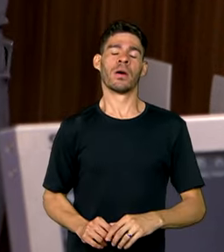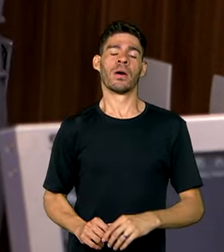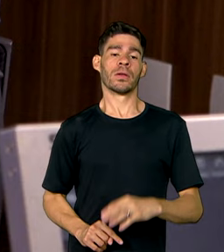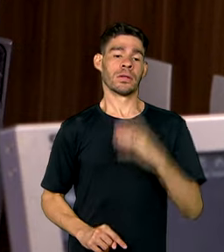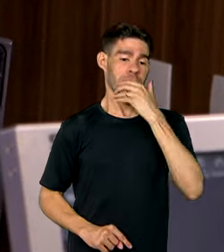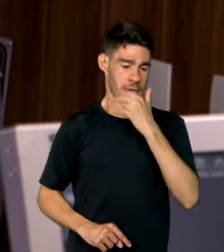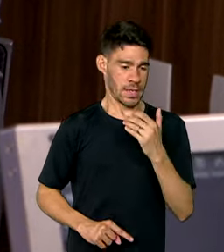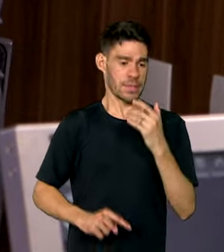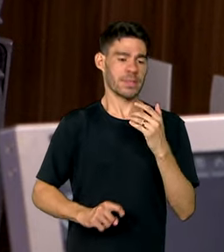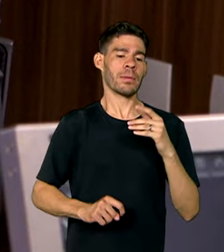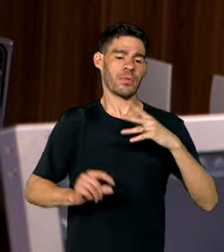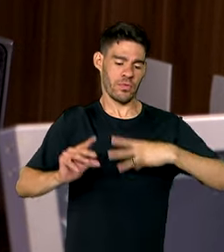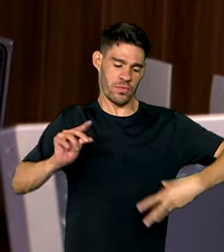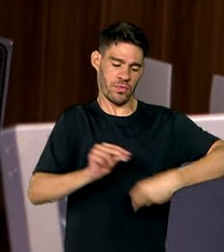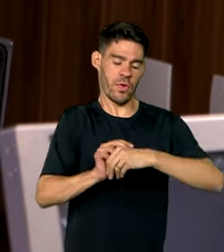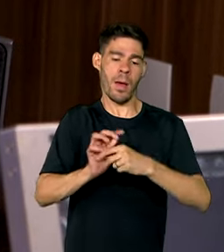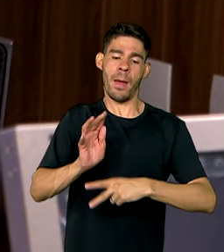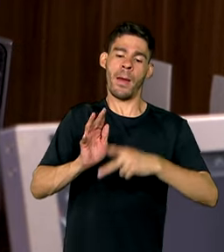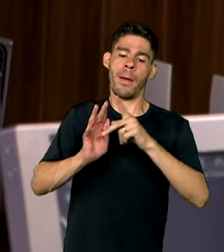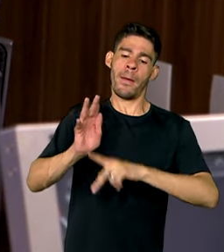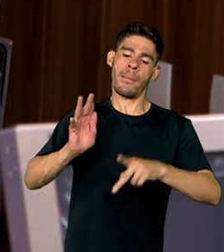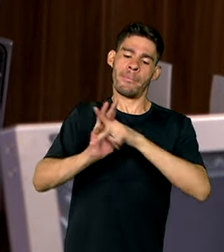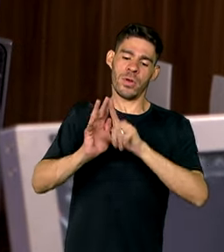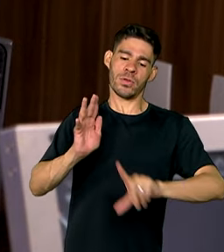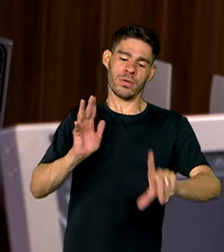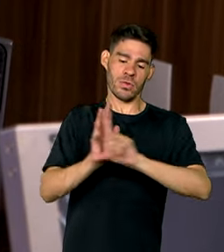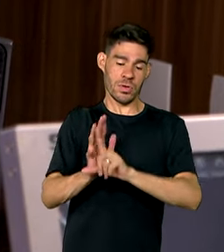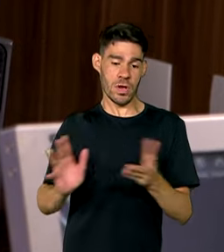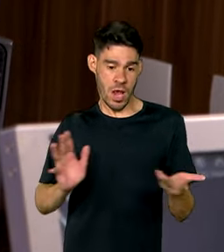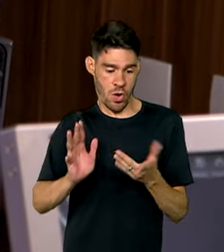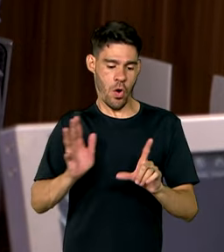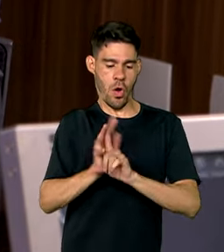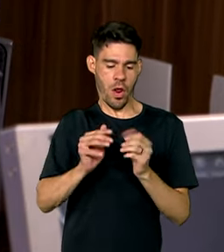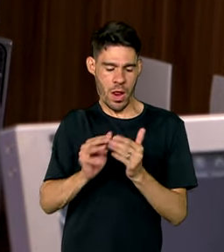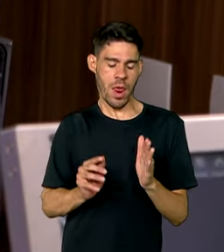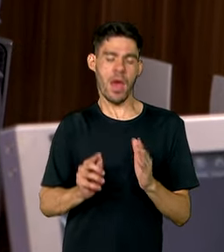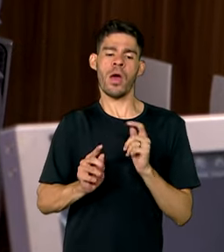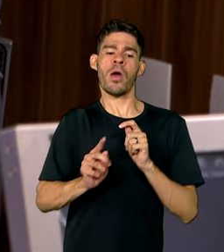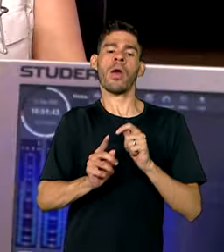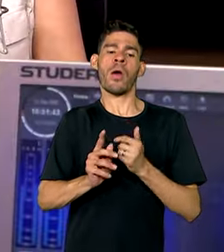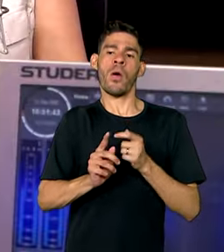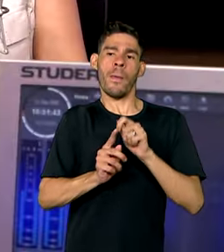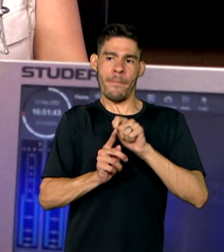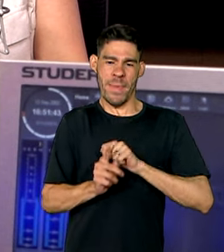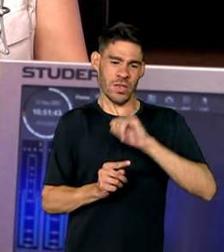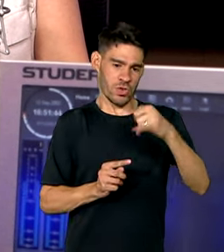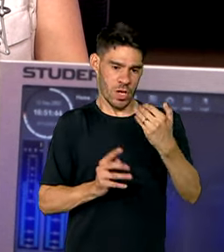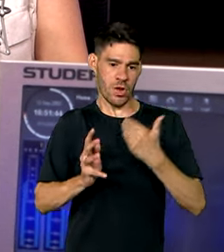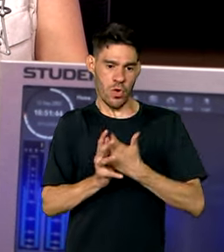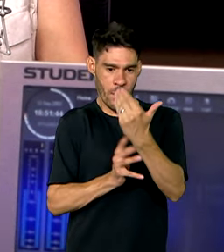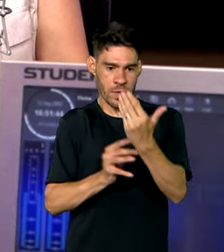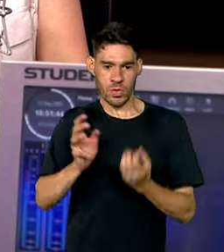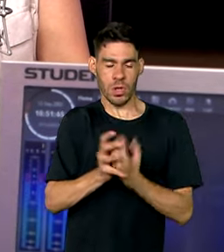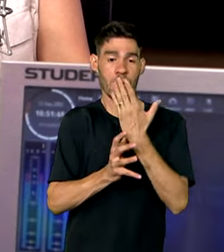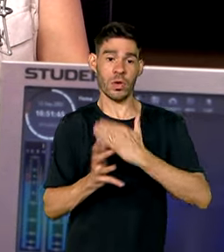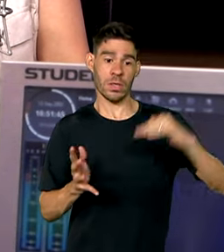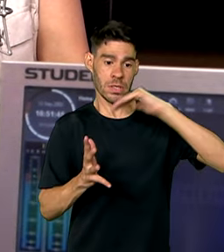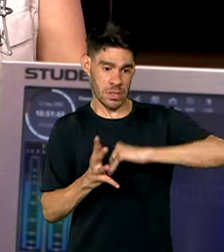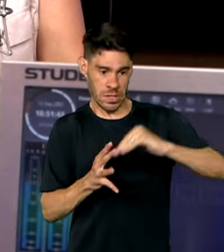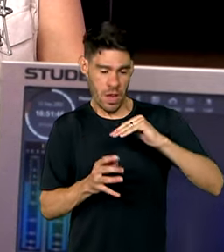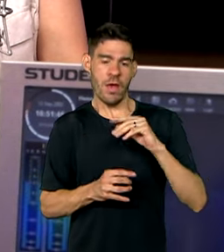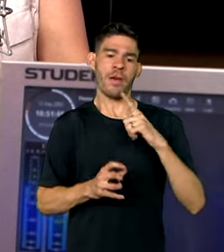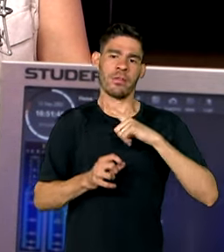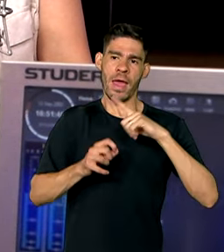ano, incorporada num projeto de lei em tramitação que virou a lei que hoje está funcionando. Desde janeiro foi criada, então, essa secretaria e a gente